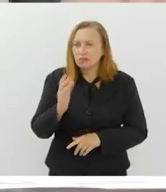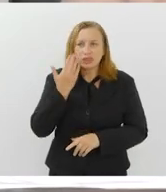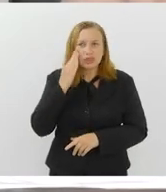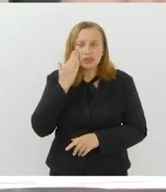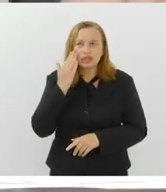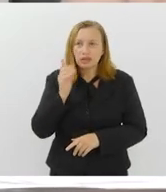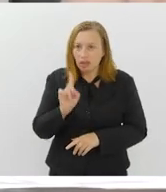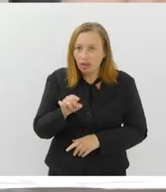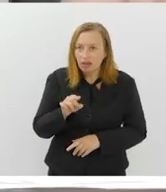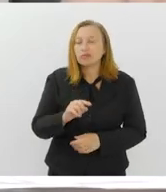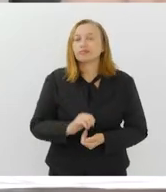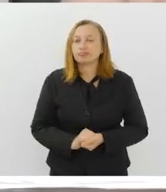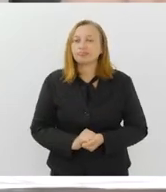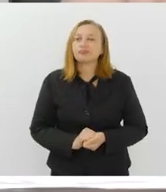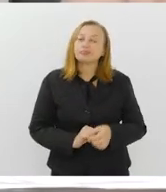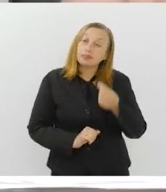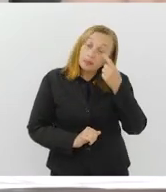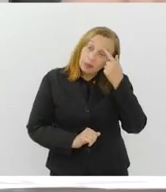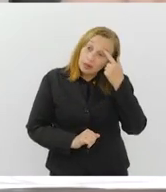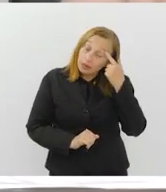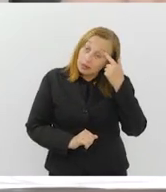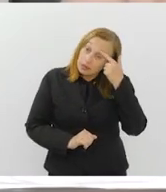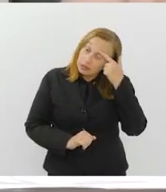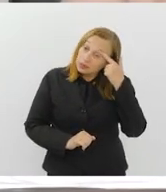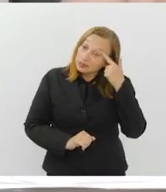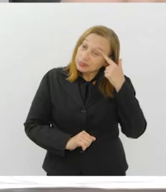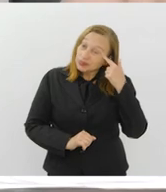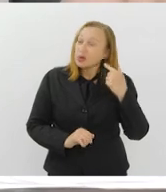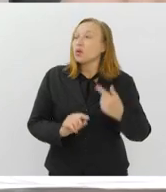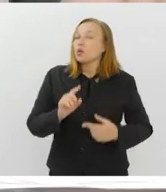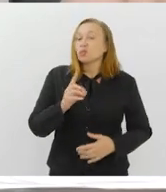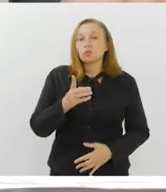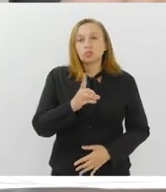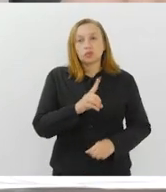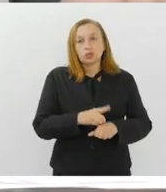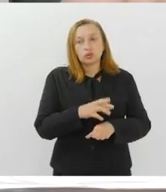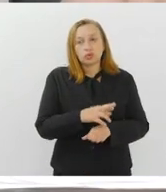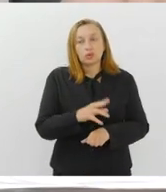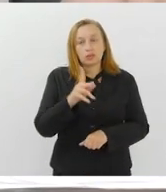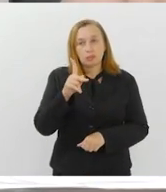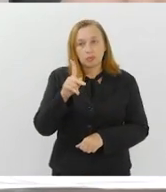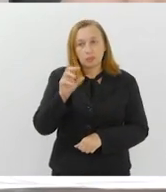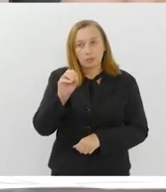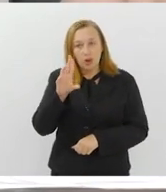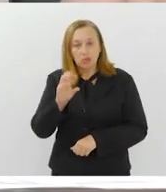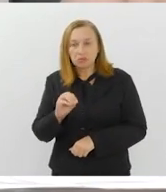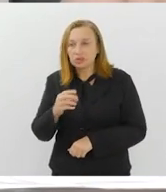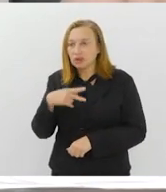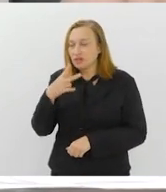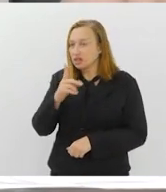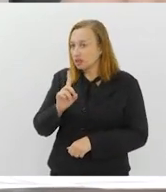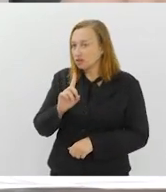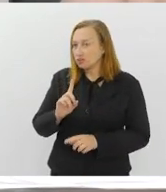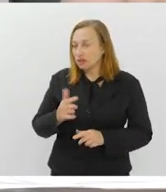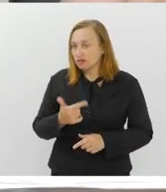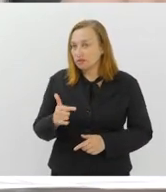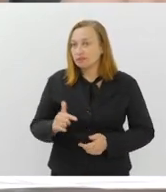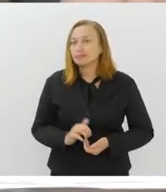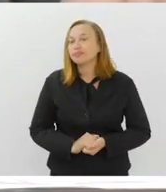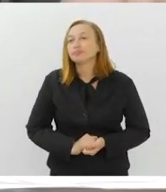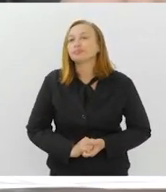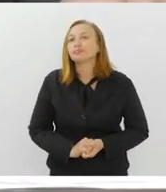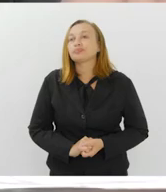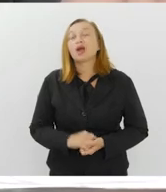É isso. E aí o doutor Paulo está dizendo que não houve essa regulação.